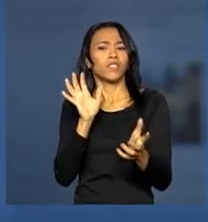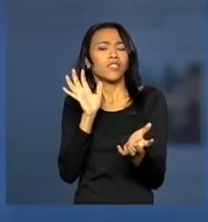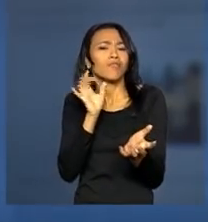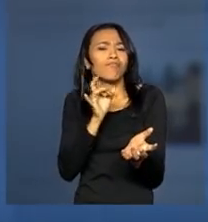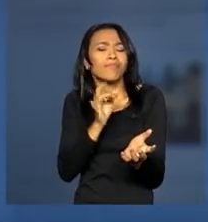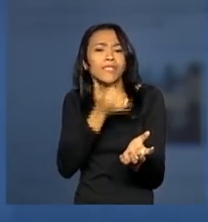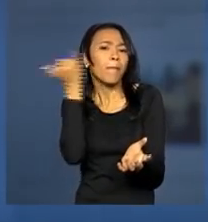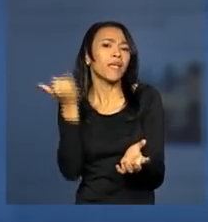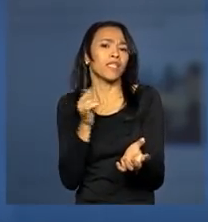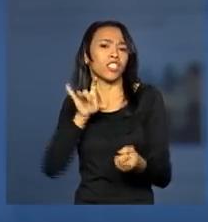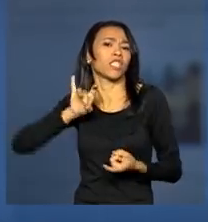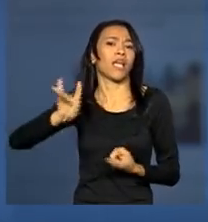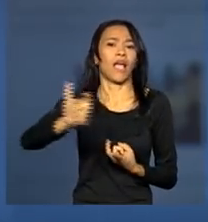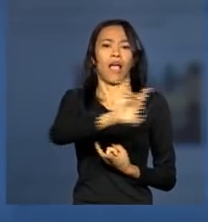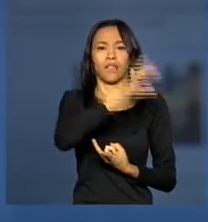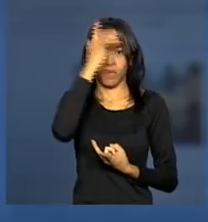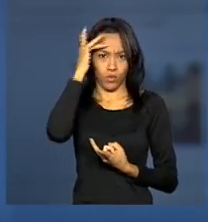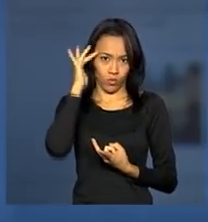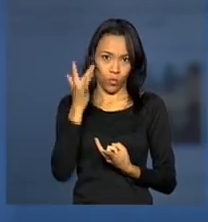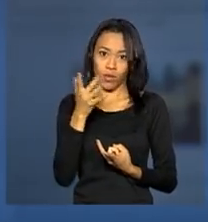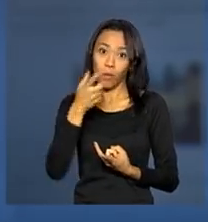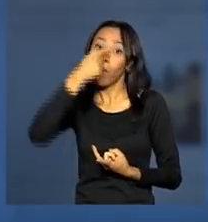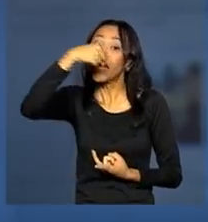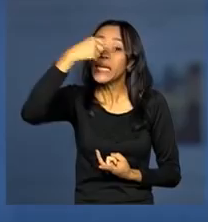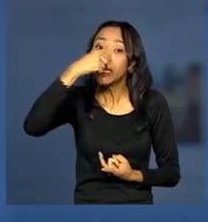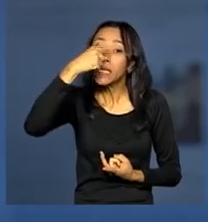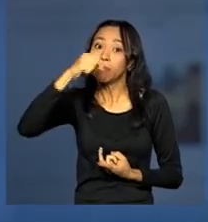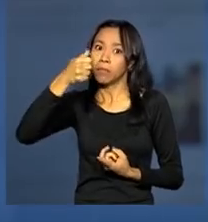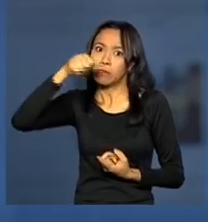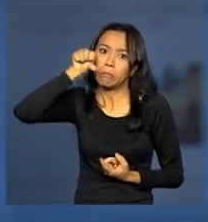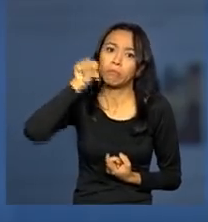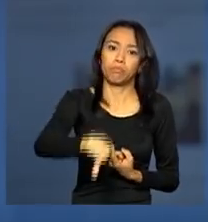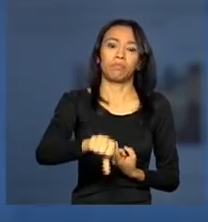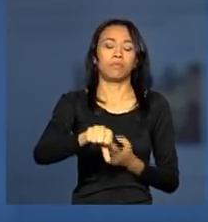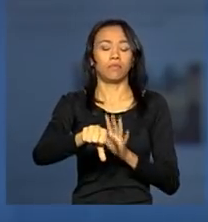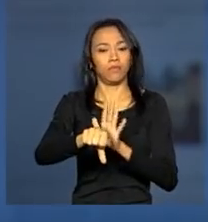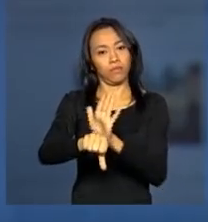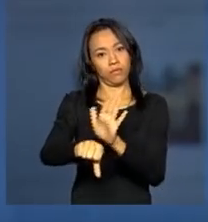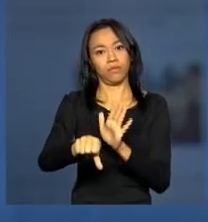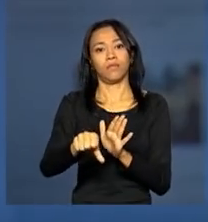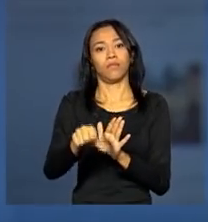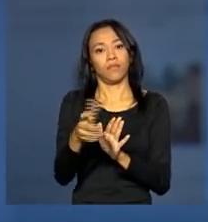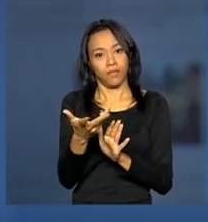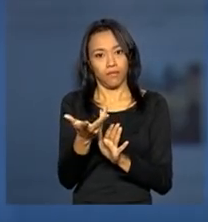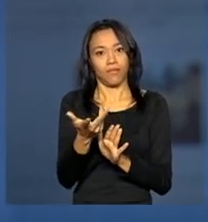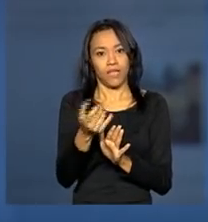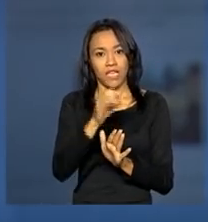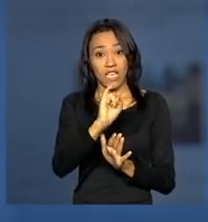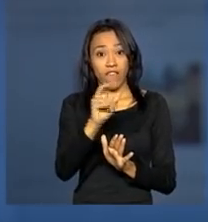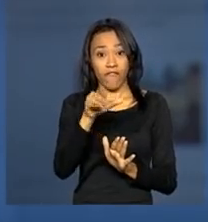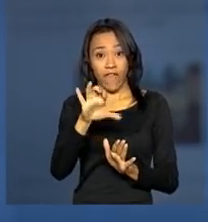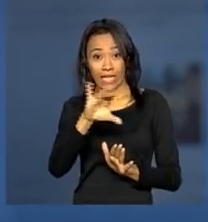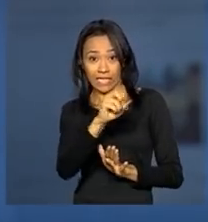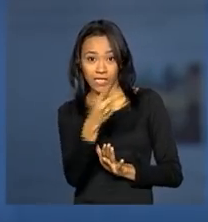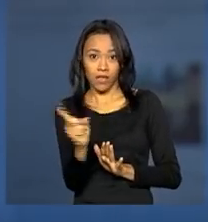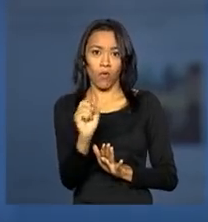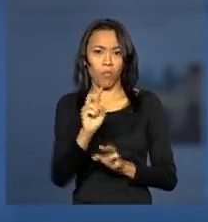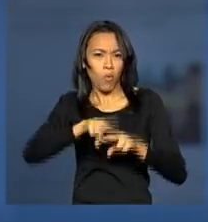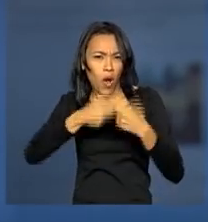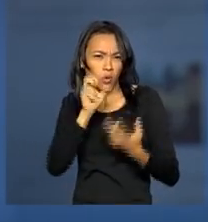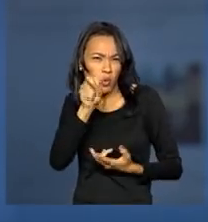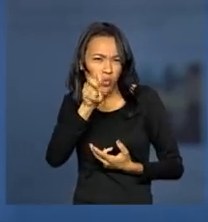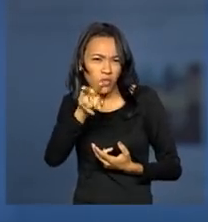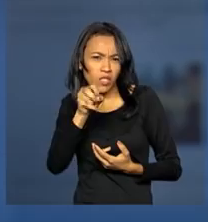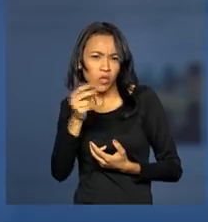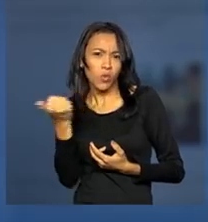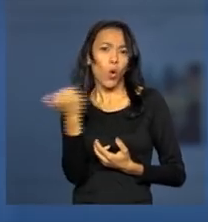indivíduo, né? Então, assim, não é que ela é uma gripe mais agressiva, seja uma infecção mais agressiva de um vírus mais